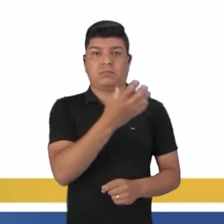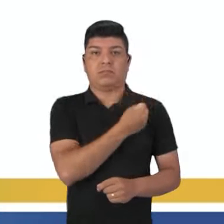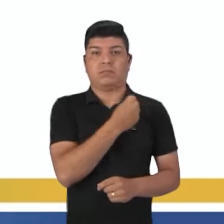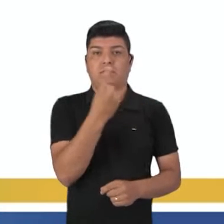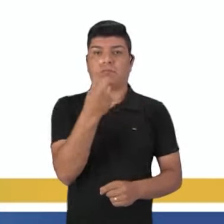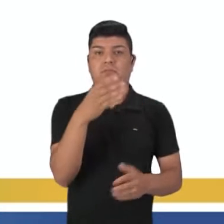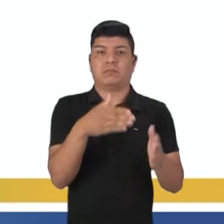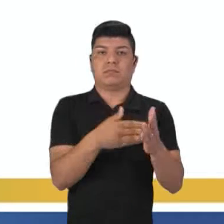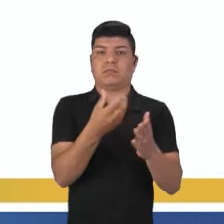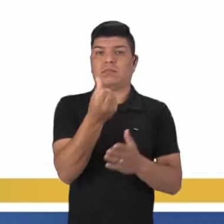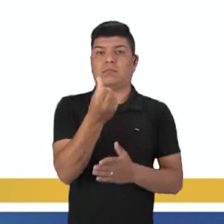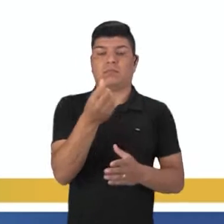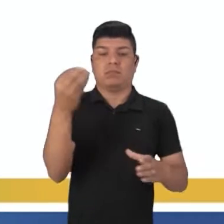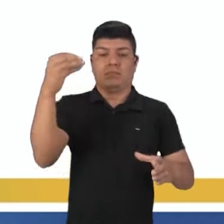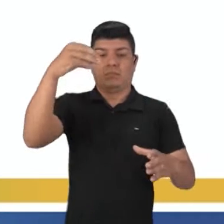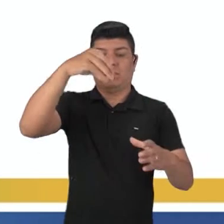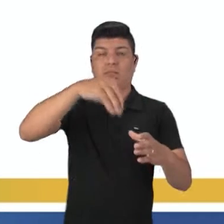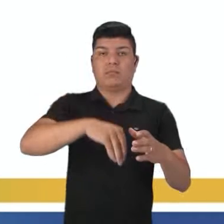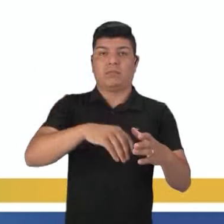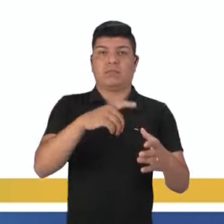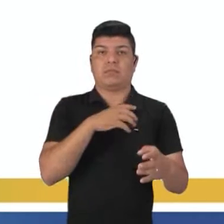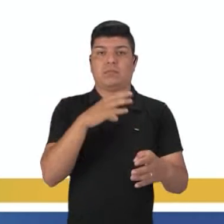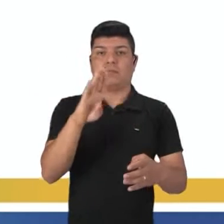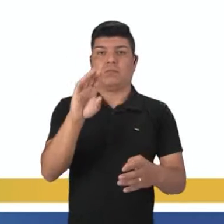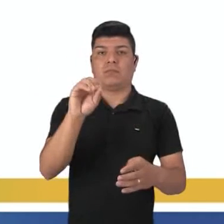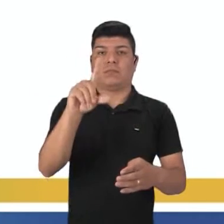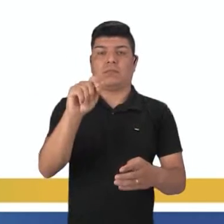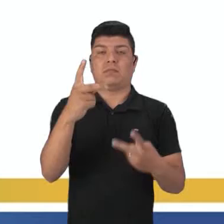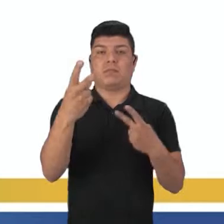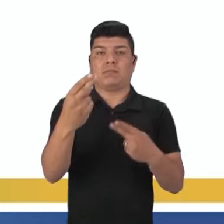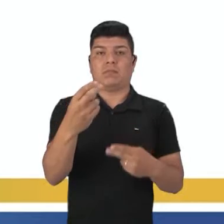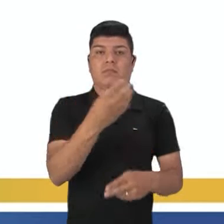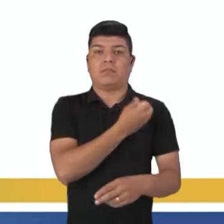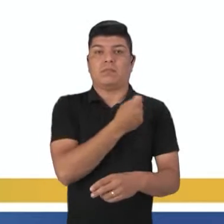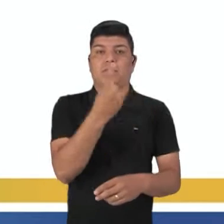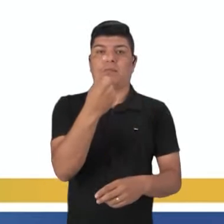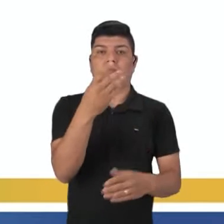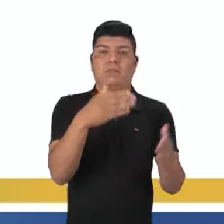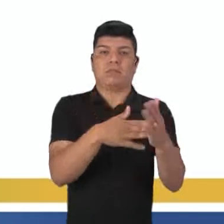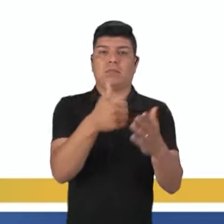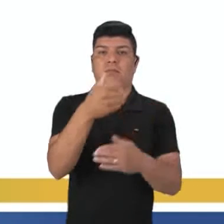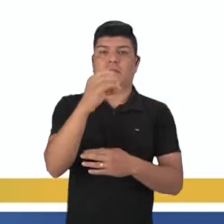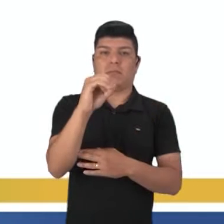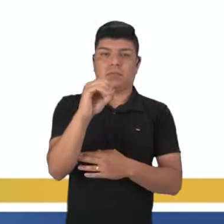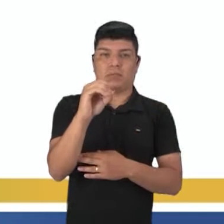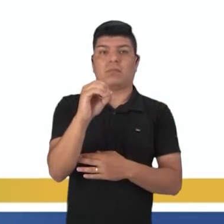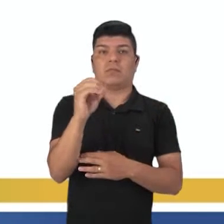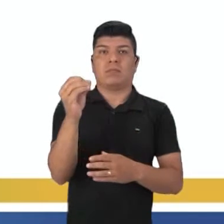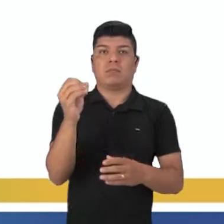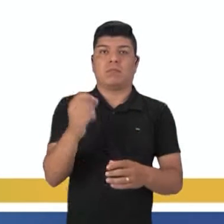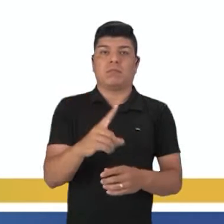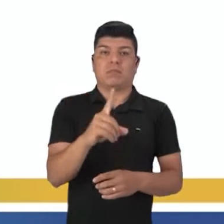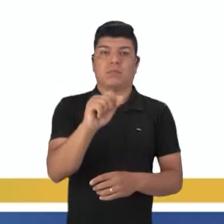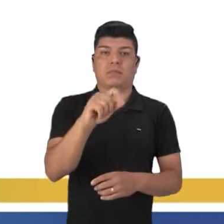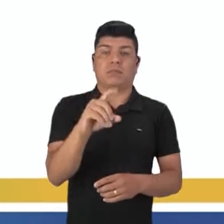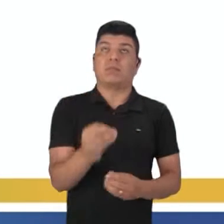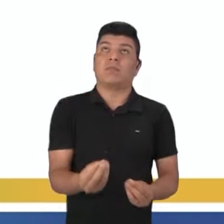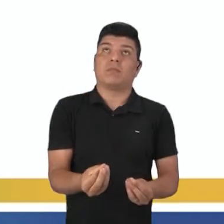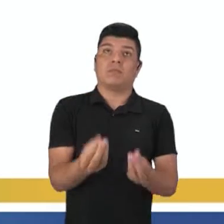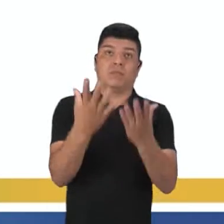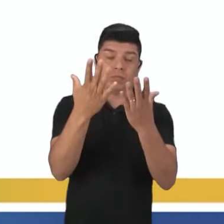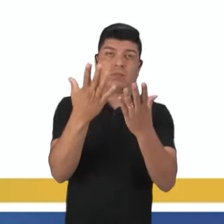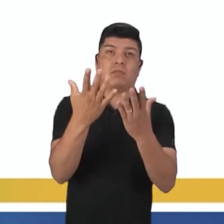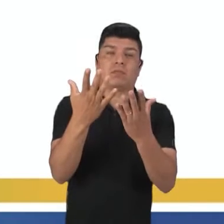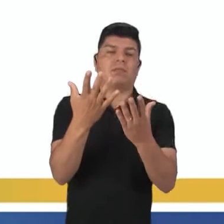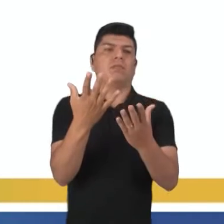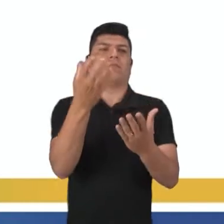de 1 a 6 e a urna contém bolinhas idênticas numeradas de 1 a 10. Então, nós vamos lançar o dado para cima e anotar